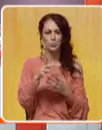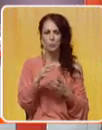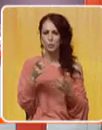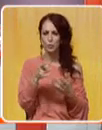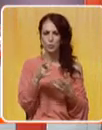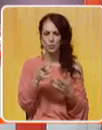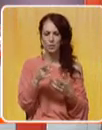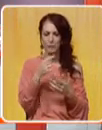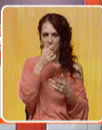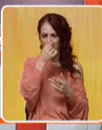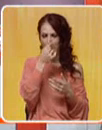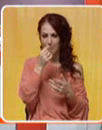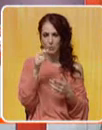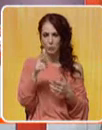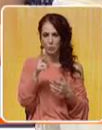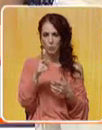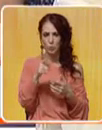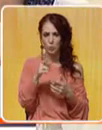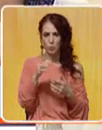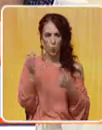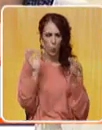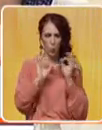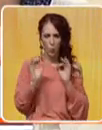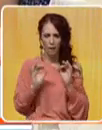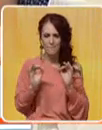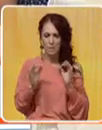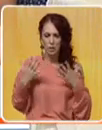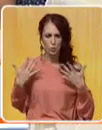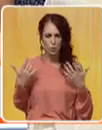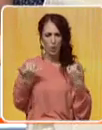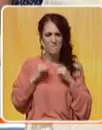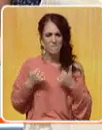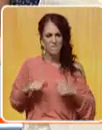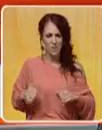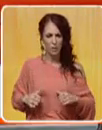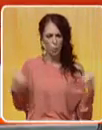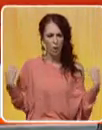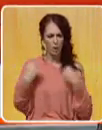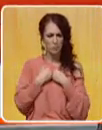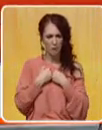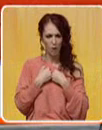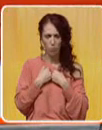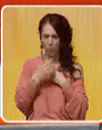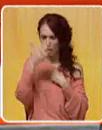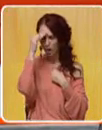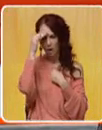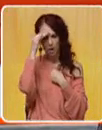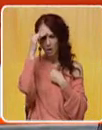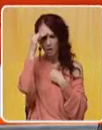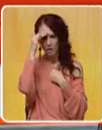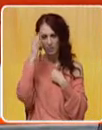umas tu tu tu arranjas eu tenho medo os fatos uns casacos e